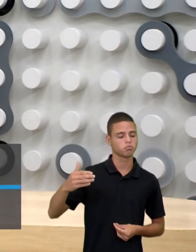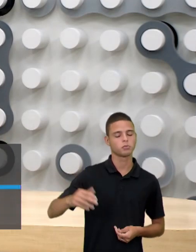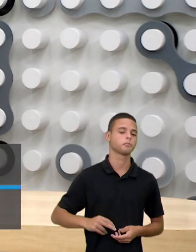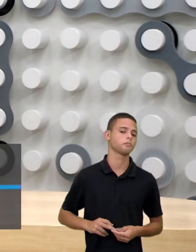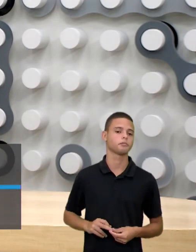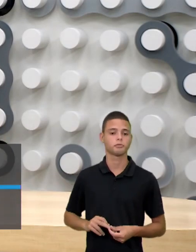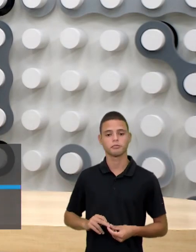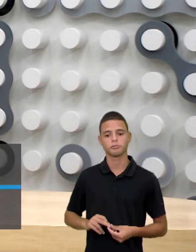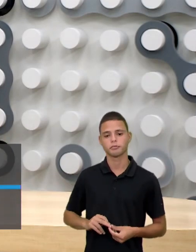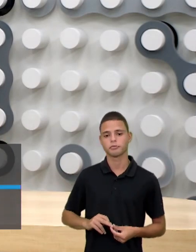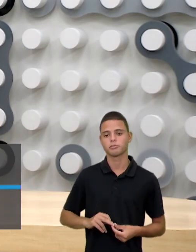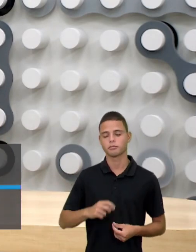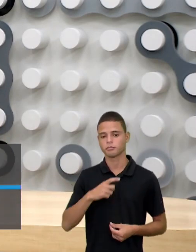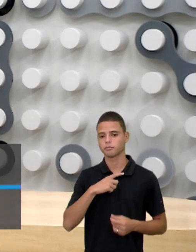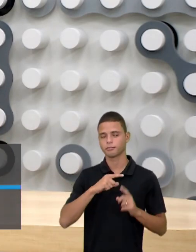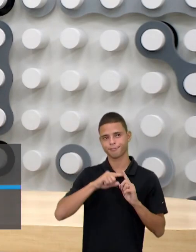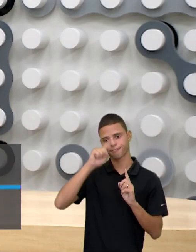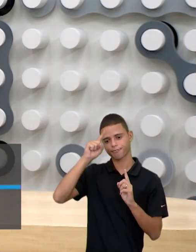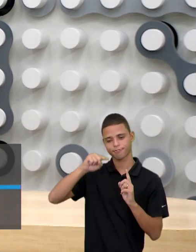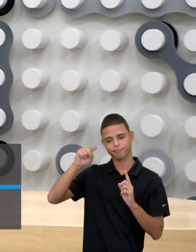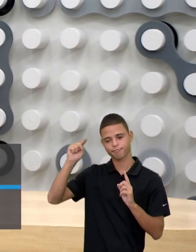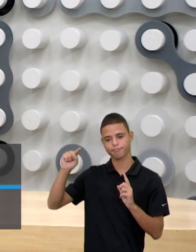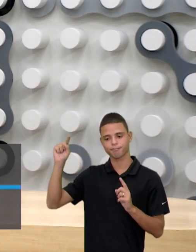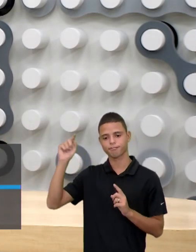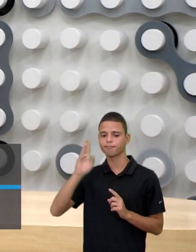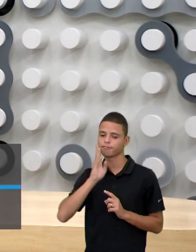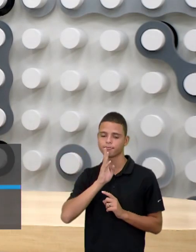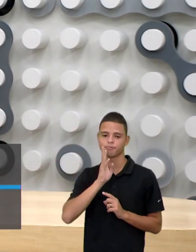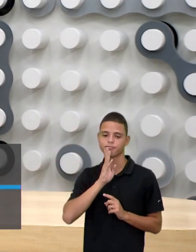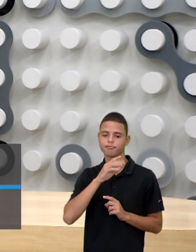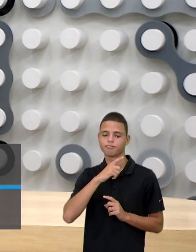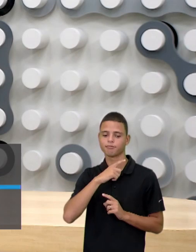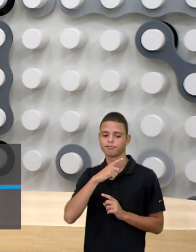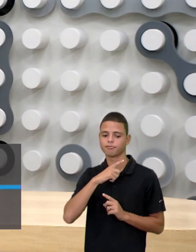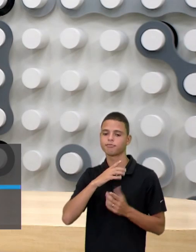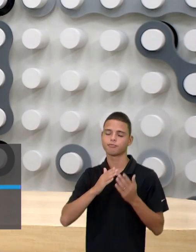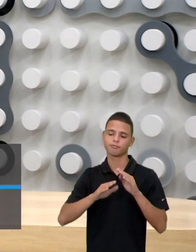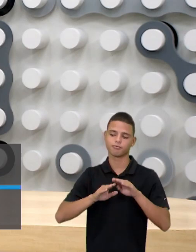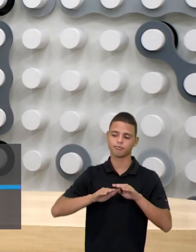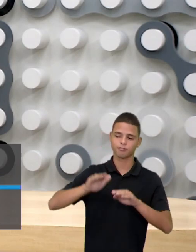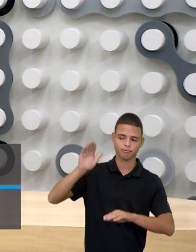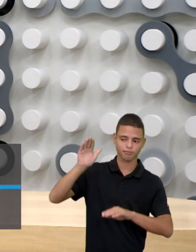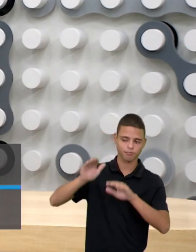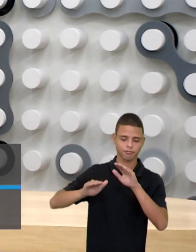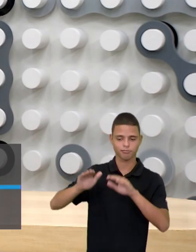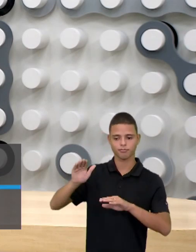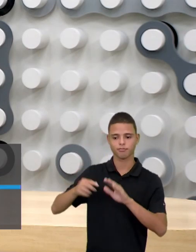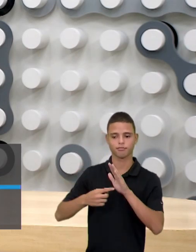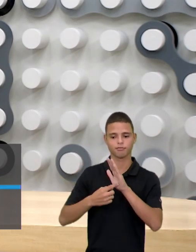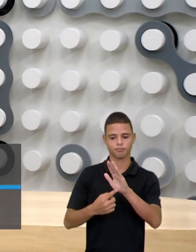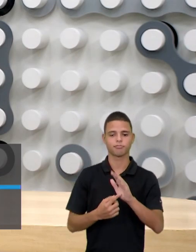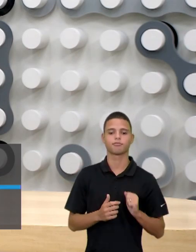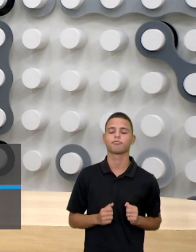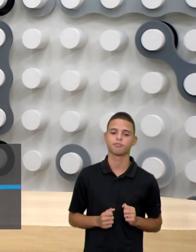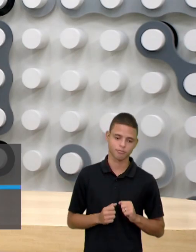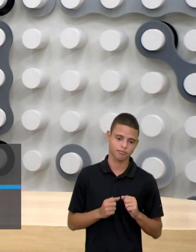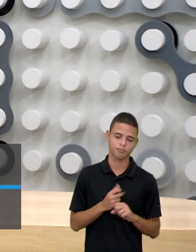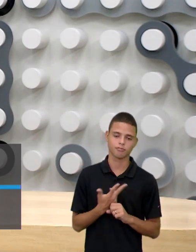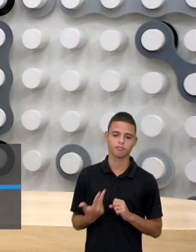você tem esse gráfico de linha que é muito legal quando você tem uma grande variável para ser mostrada, como mostrou aí a taxa